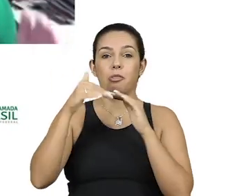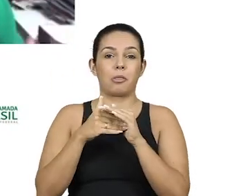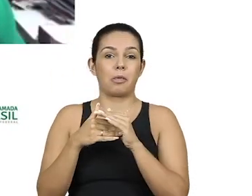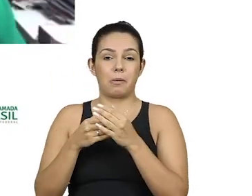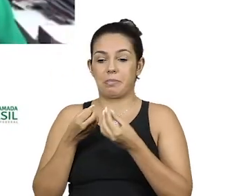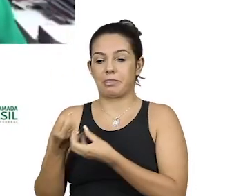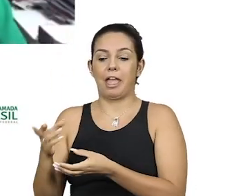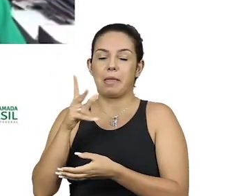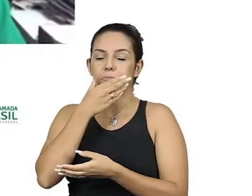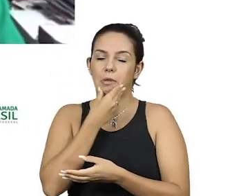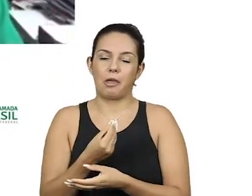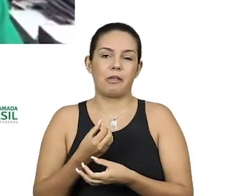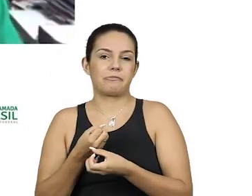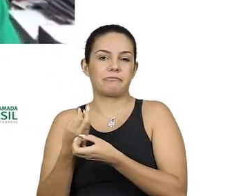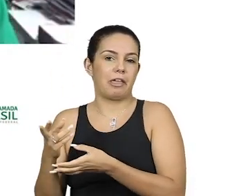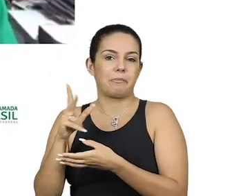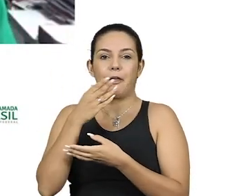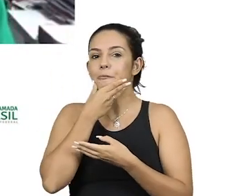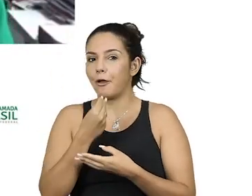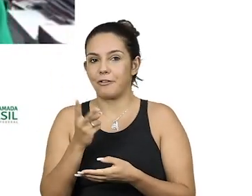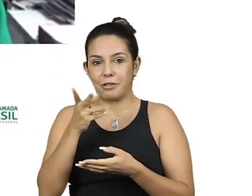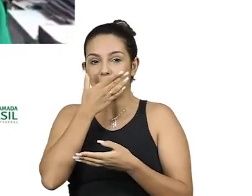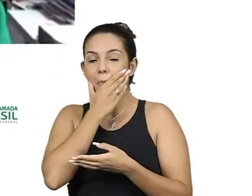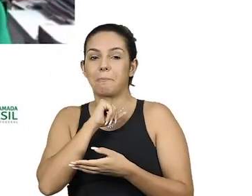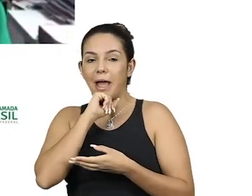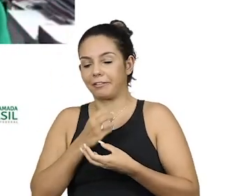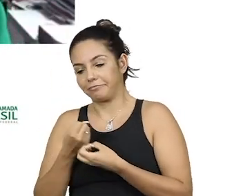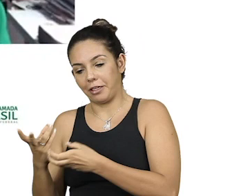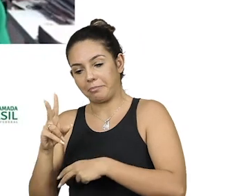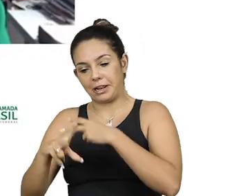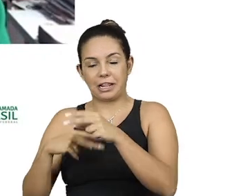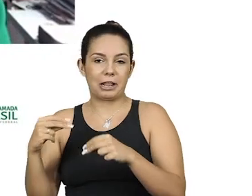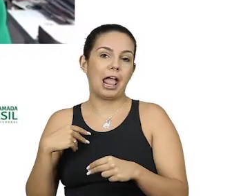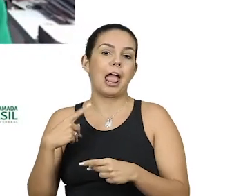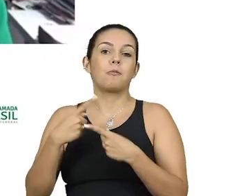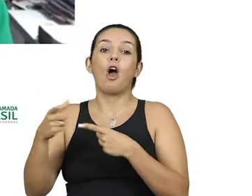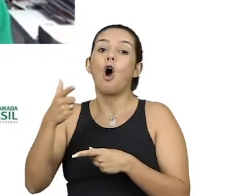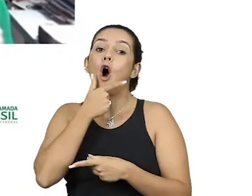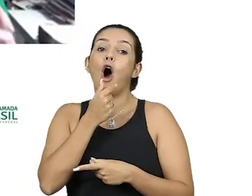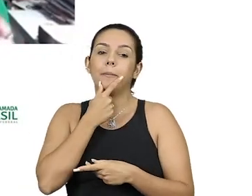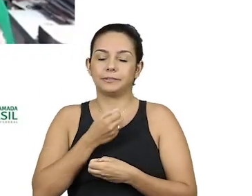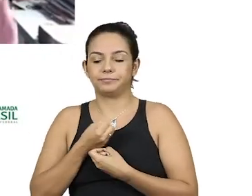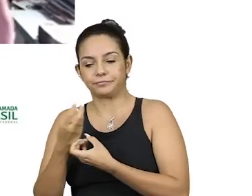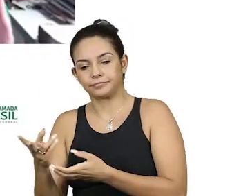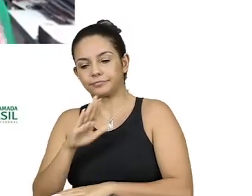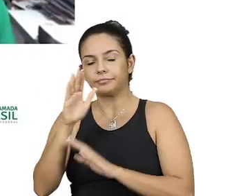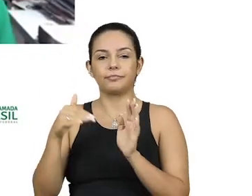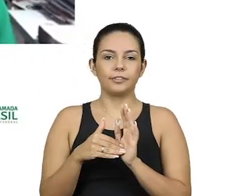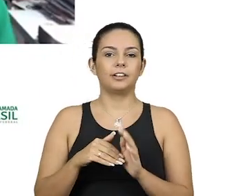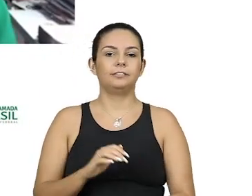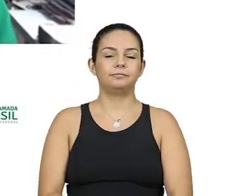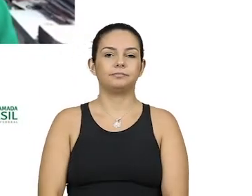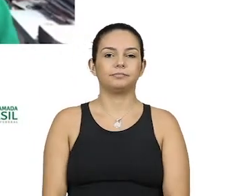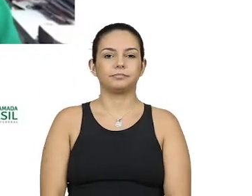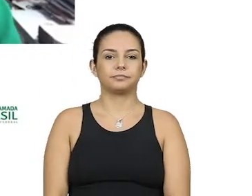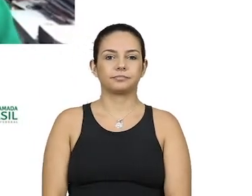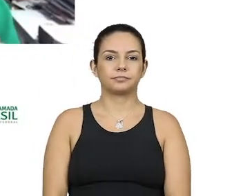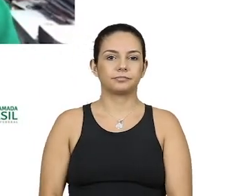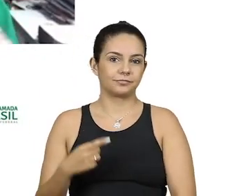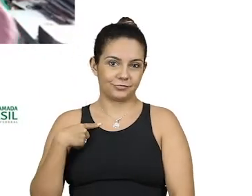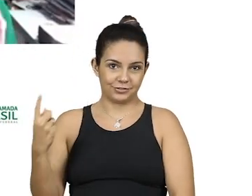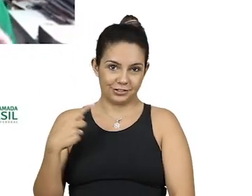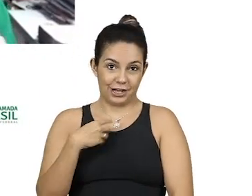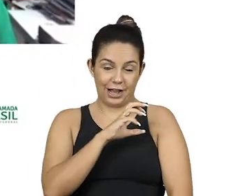era para o meu irmão, as expectativas de vida eram sobre meu irmão, e tudo, mas ele e eu